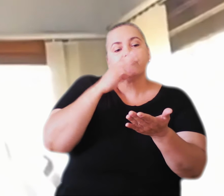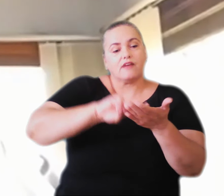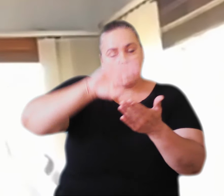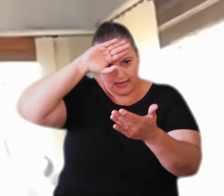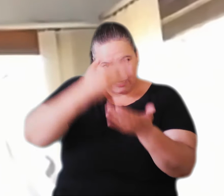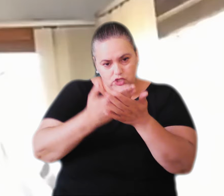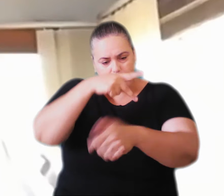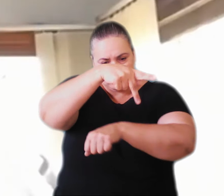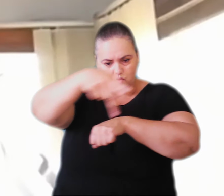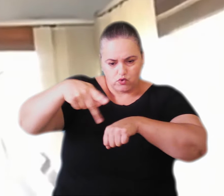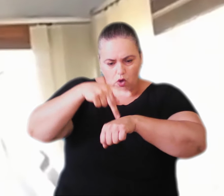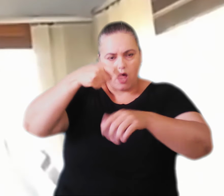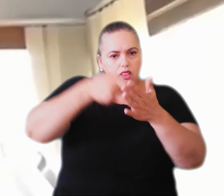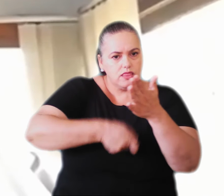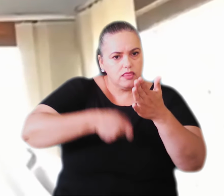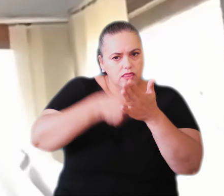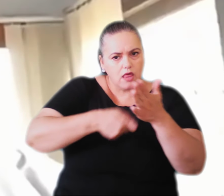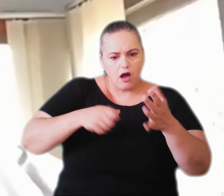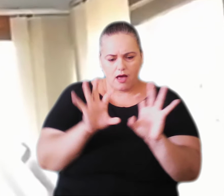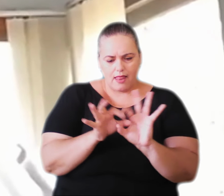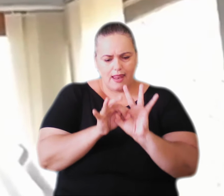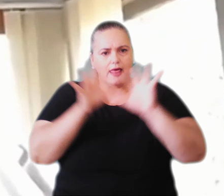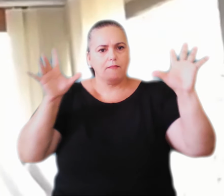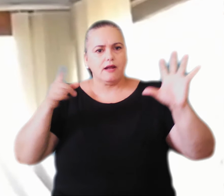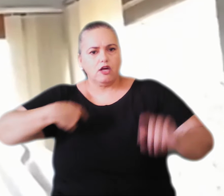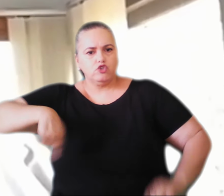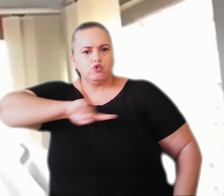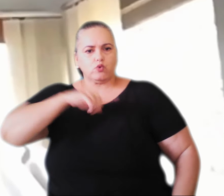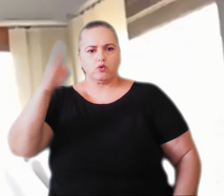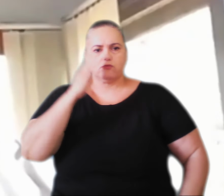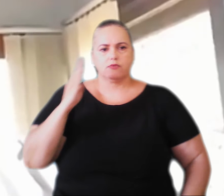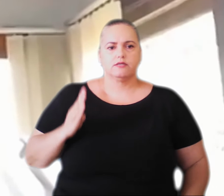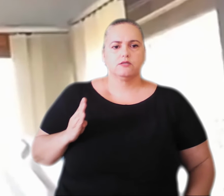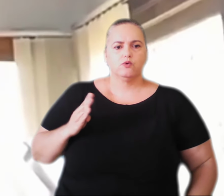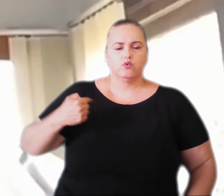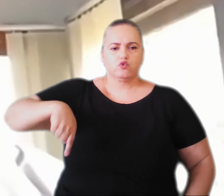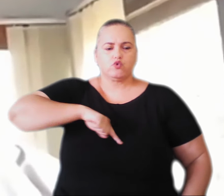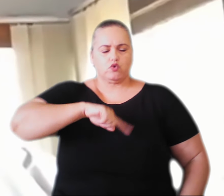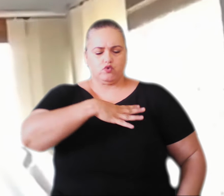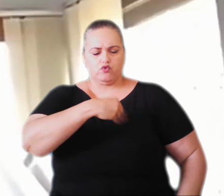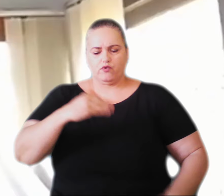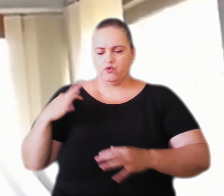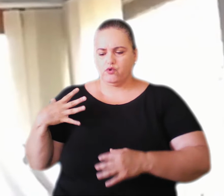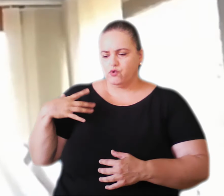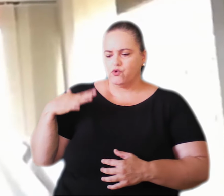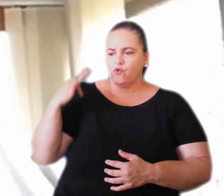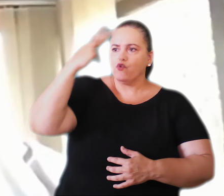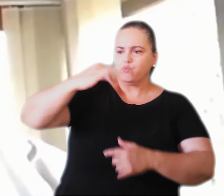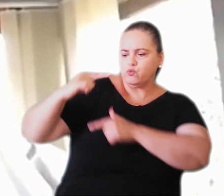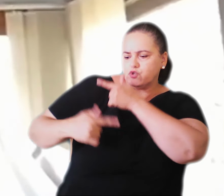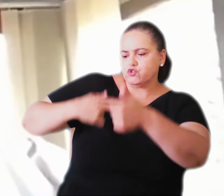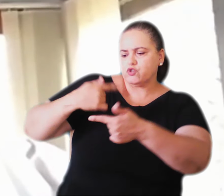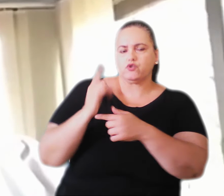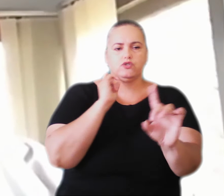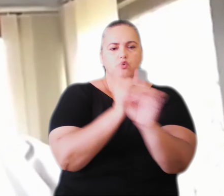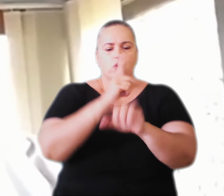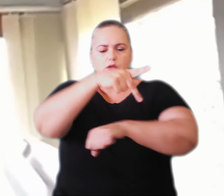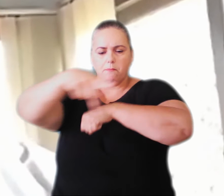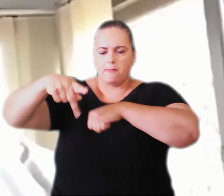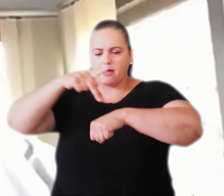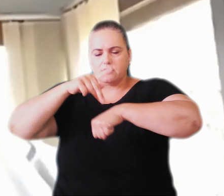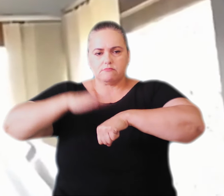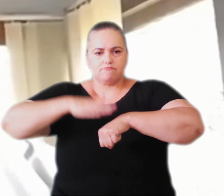digo, acreditemos no país, lutemos pela liberdade no nosso país e que os nossos filhos, as futuras gerações,